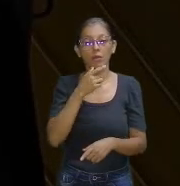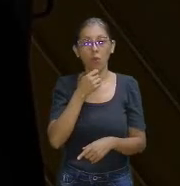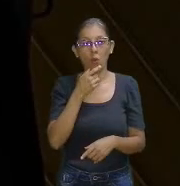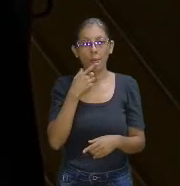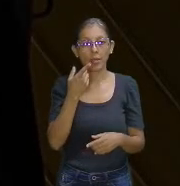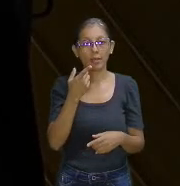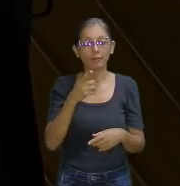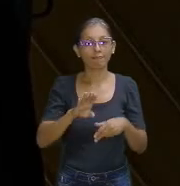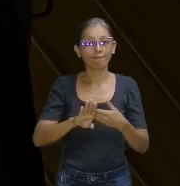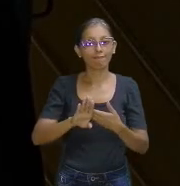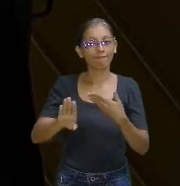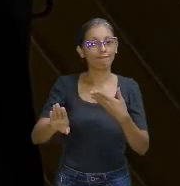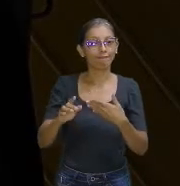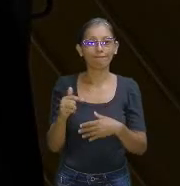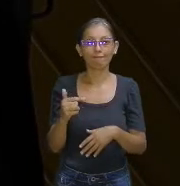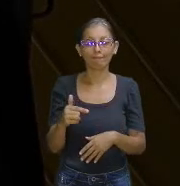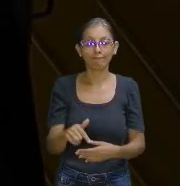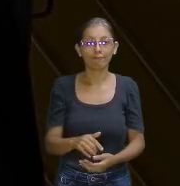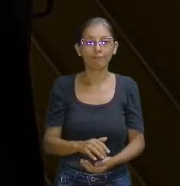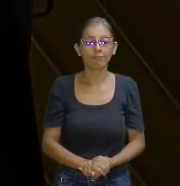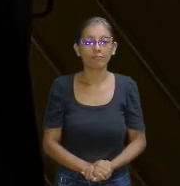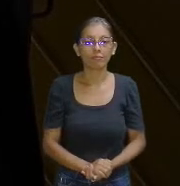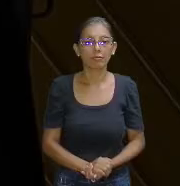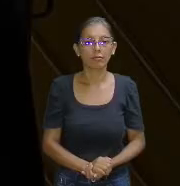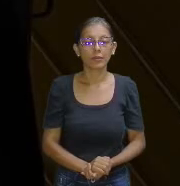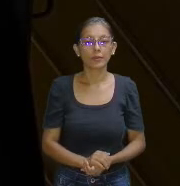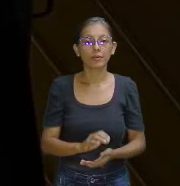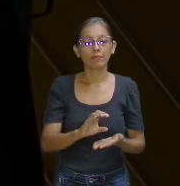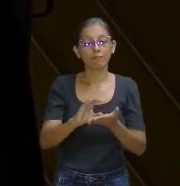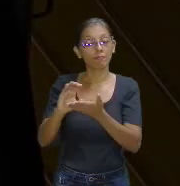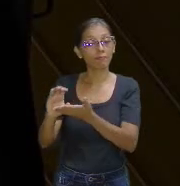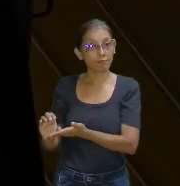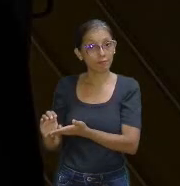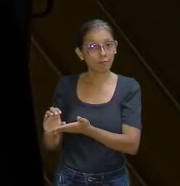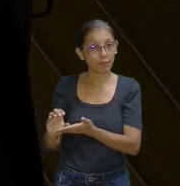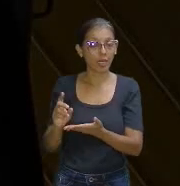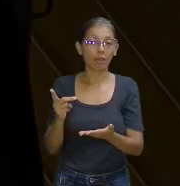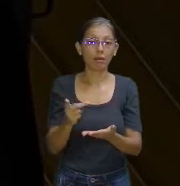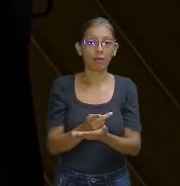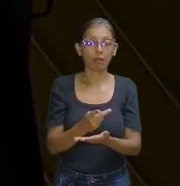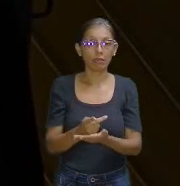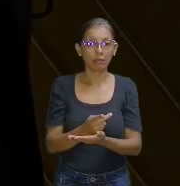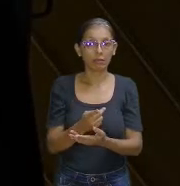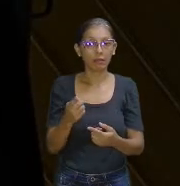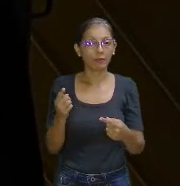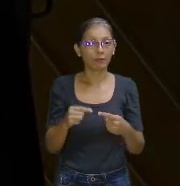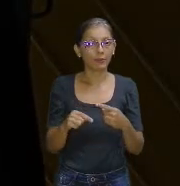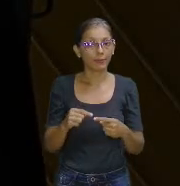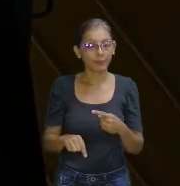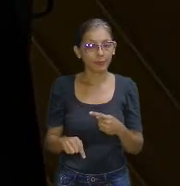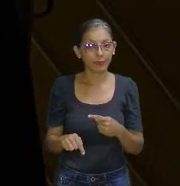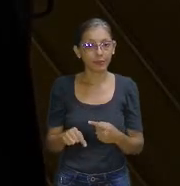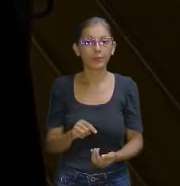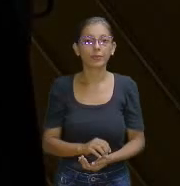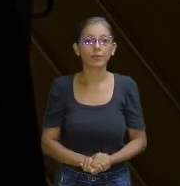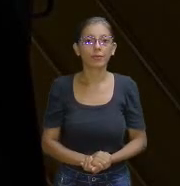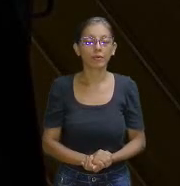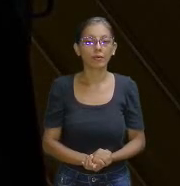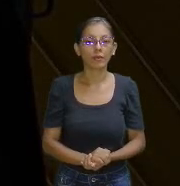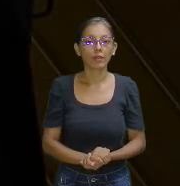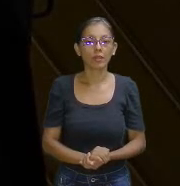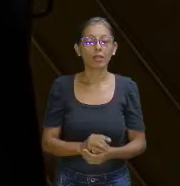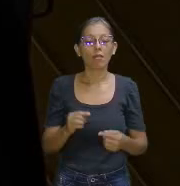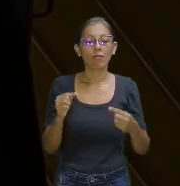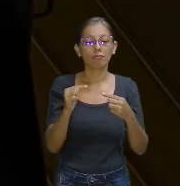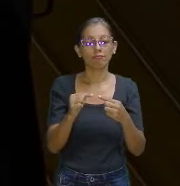fraude. 4. Recebimento de recursos de campanha não descaracteriza a irregularidade. 5. Padronização na prestação de